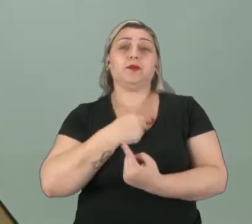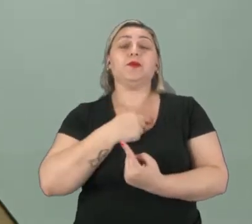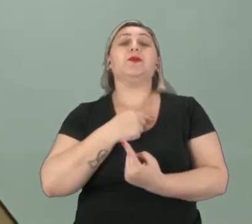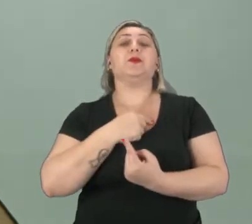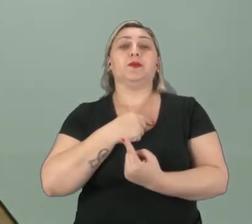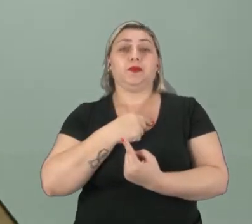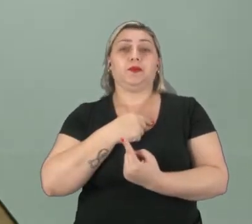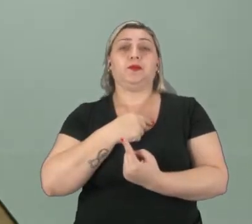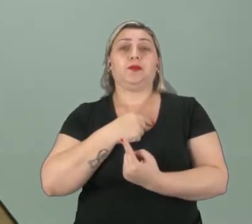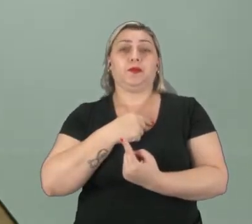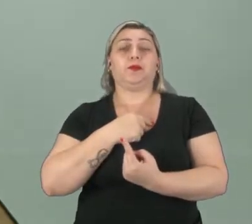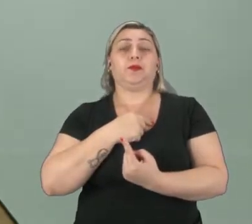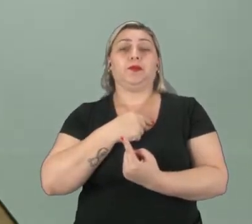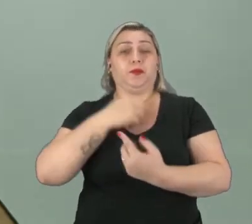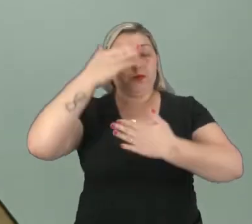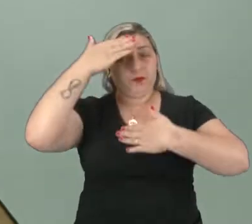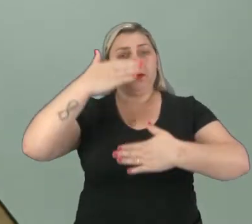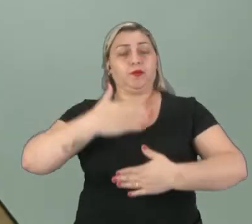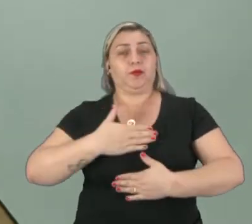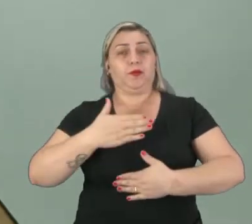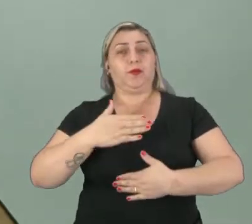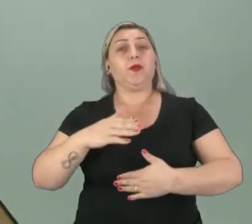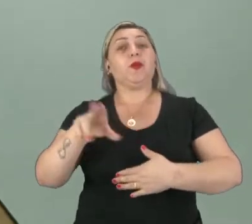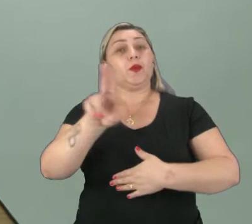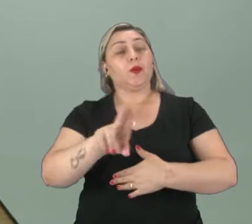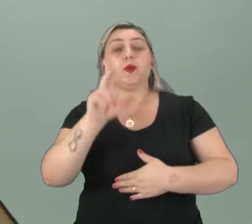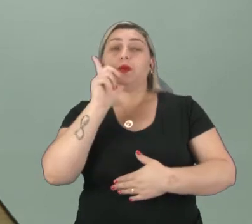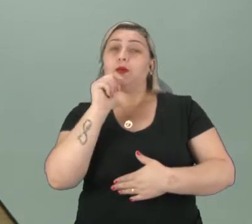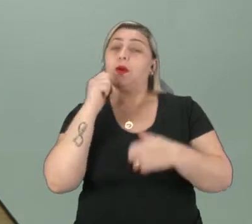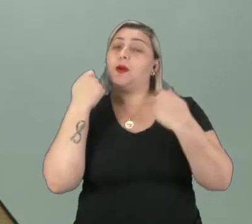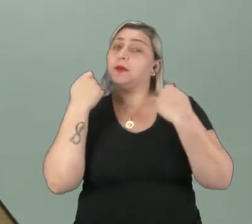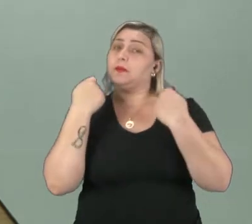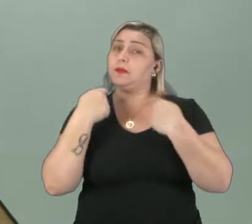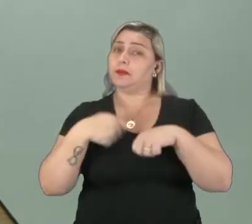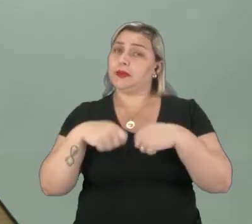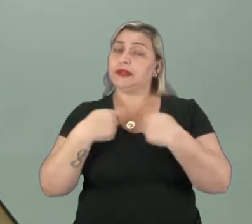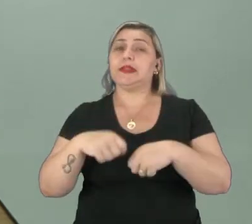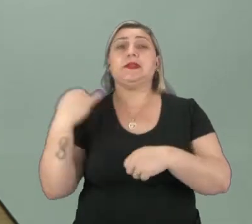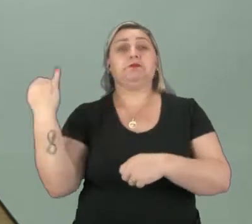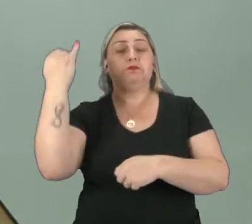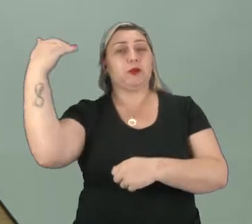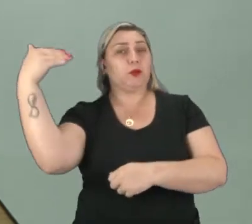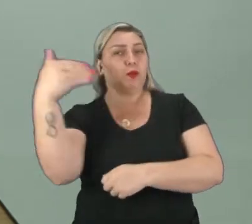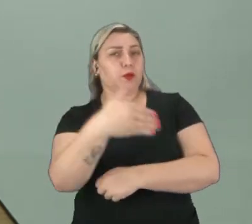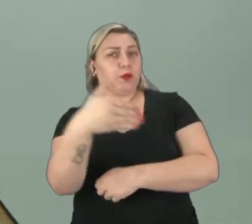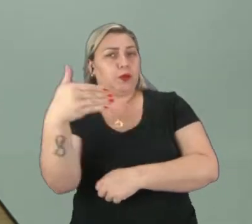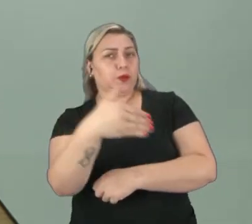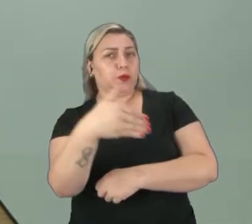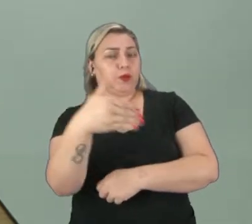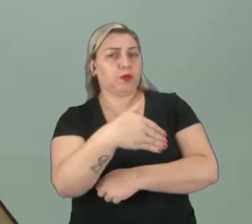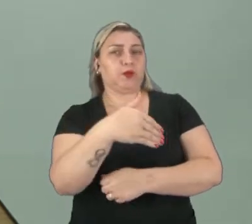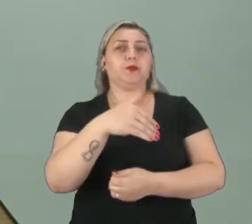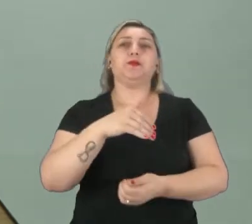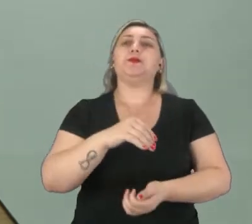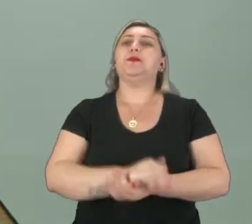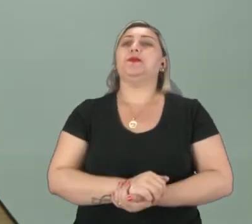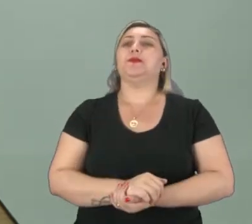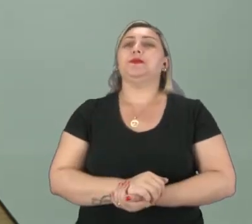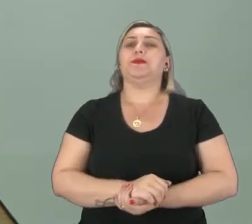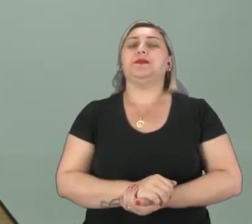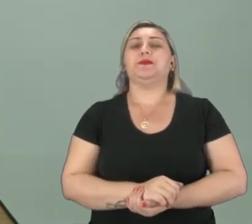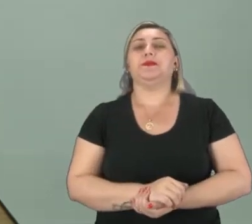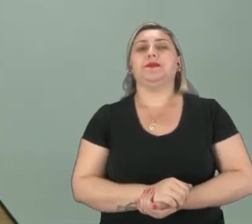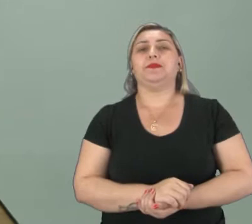organismo e que o consumo de água tem que ser bem, não digo em excesso, mas tem que ser